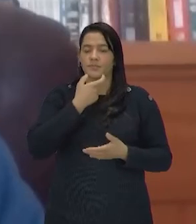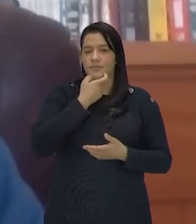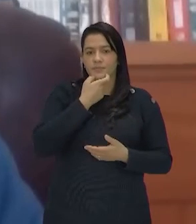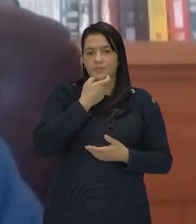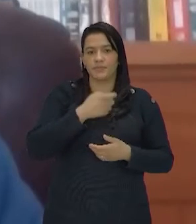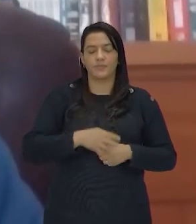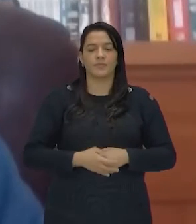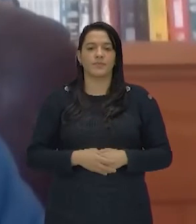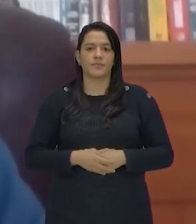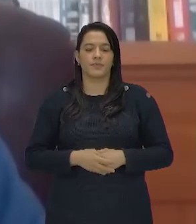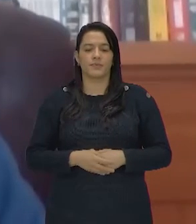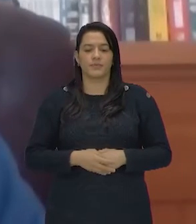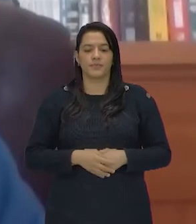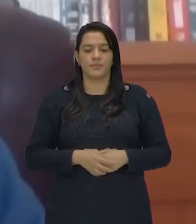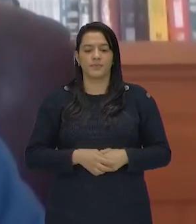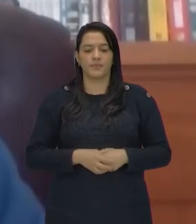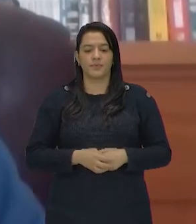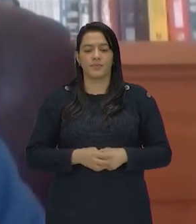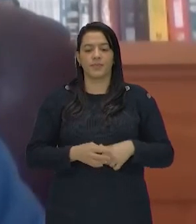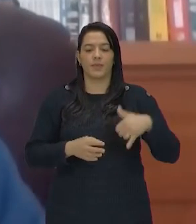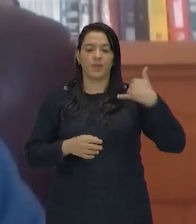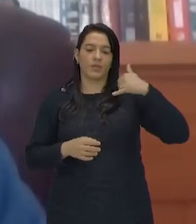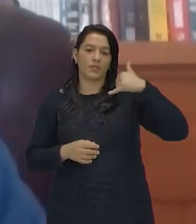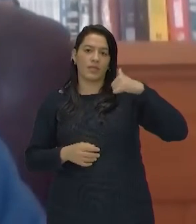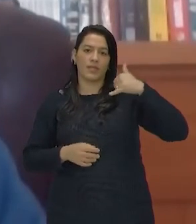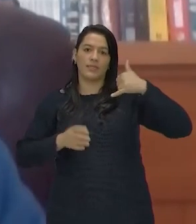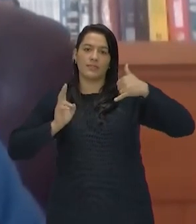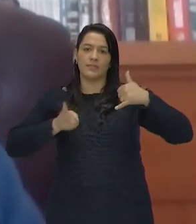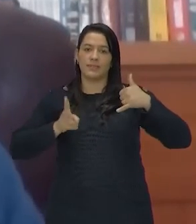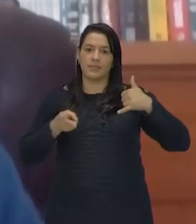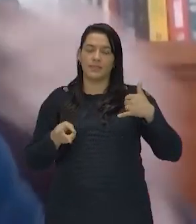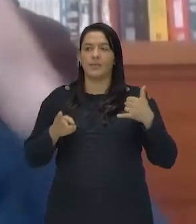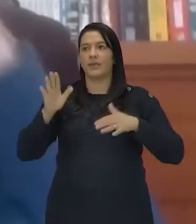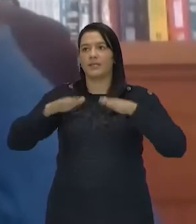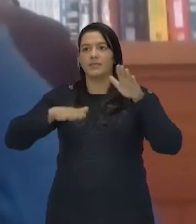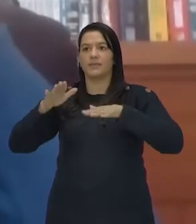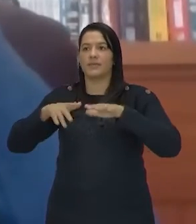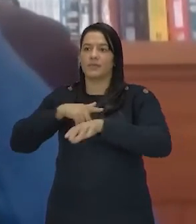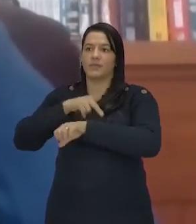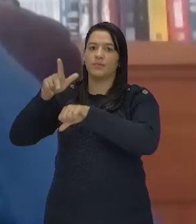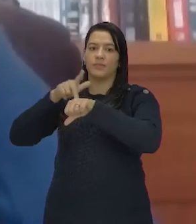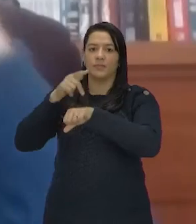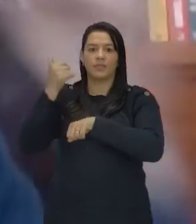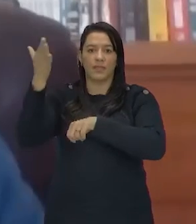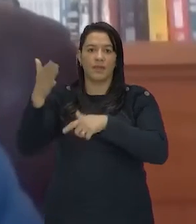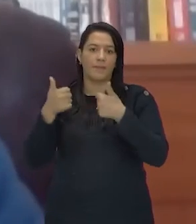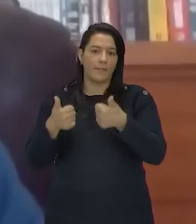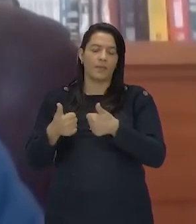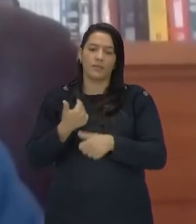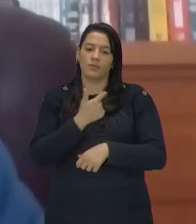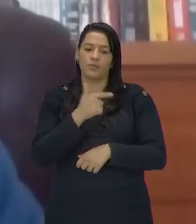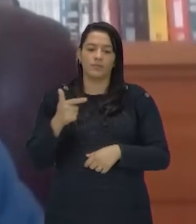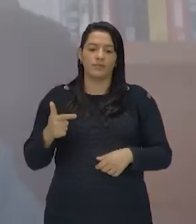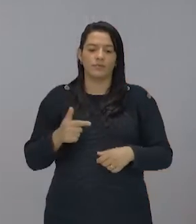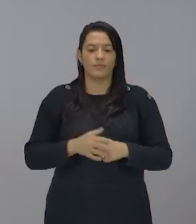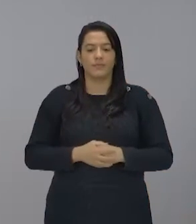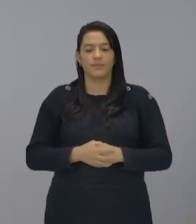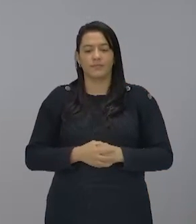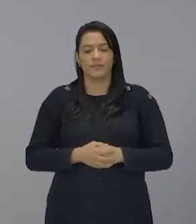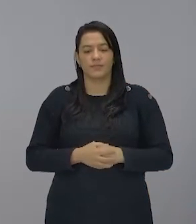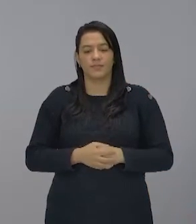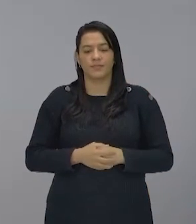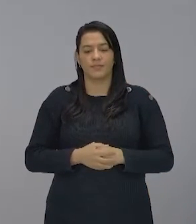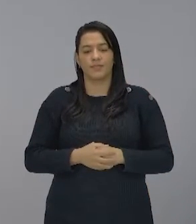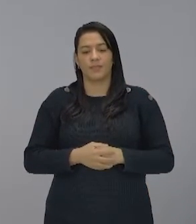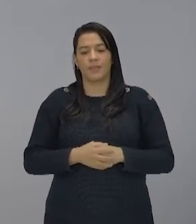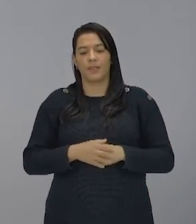so well abroad. O nosso celular nem sempre vai funcionar tão bem quando está no exterior. É verdade, né, Maria? A gente